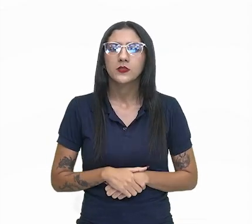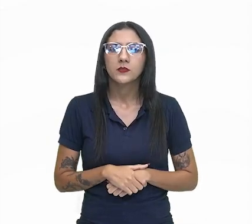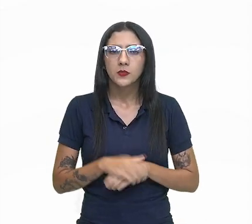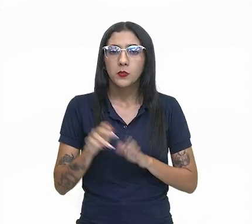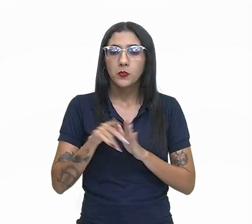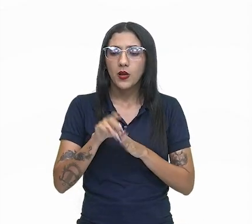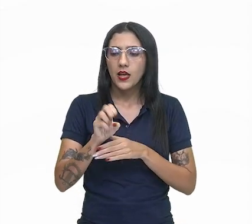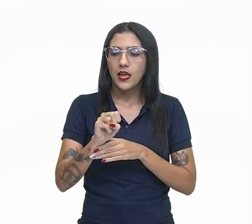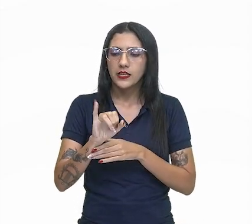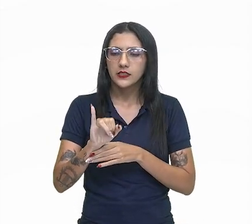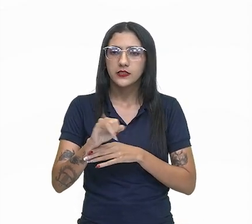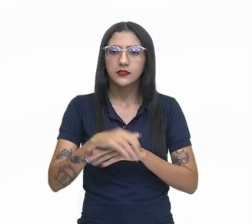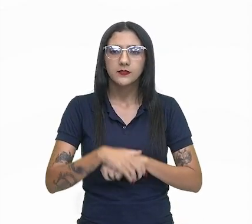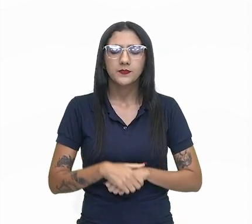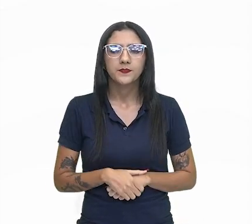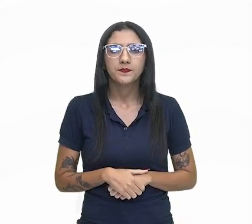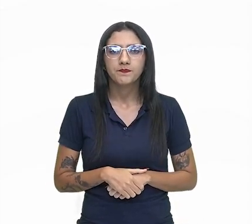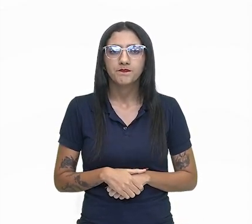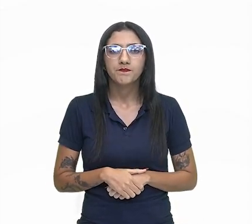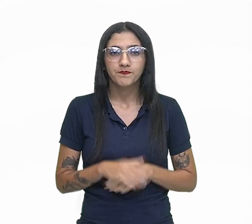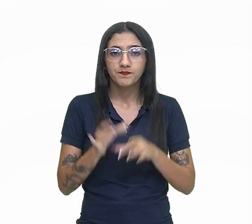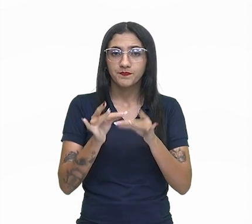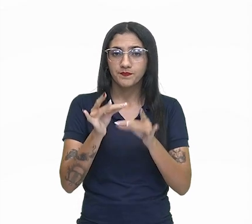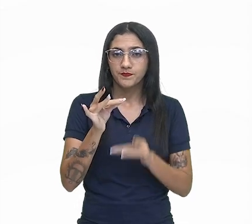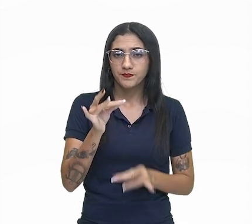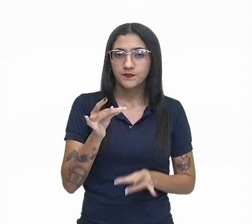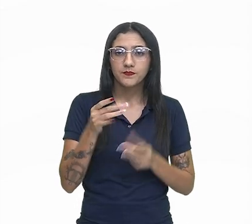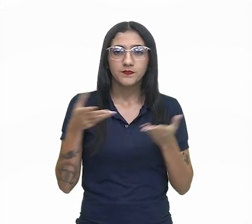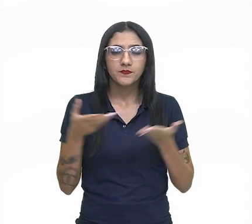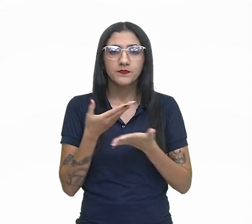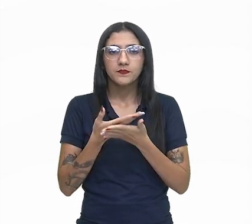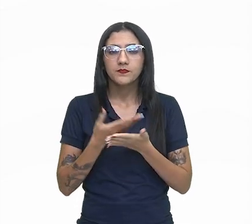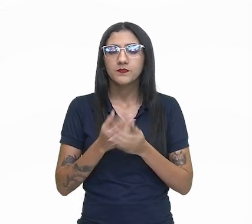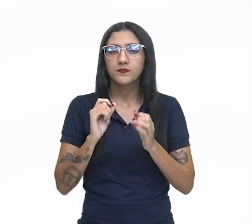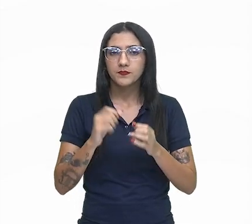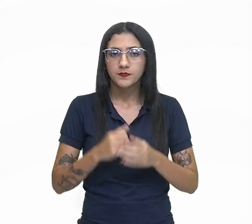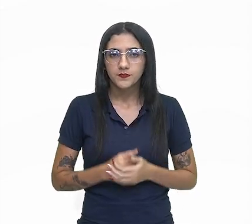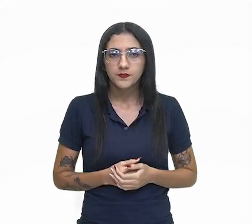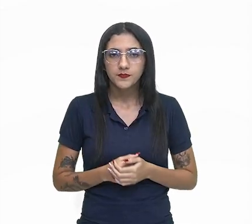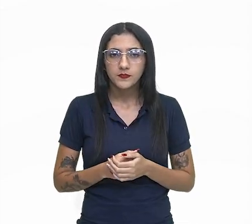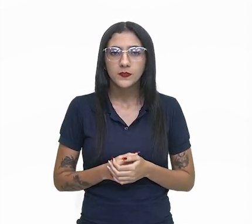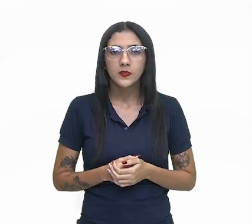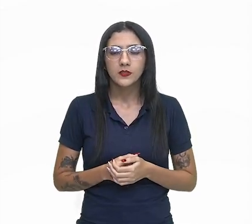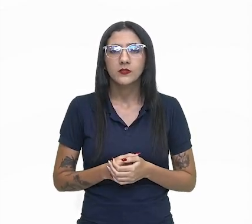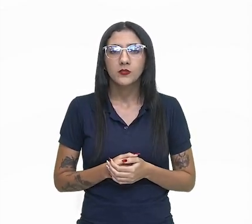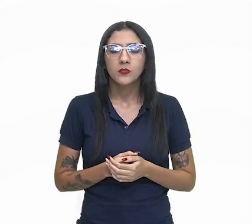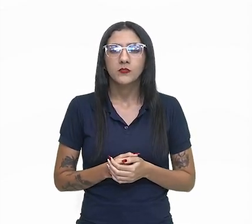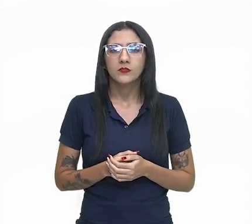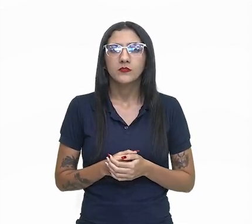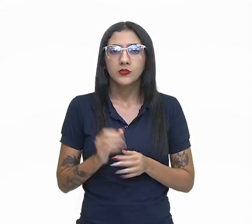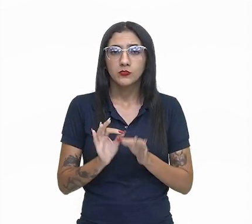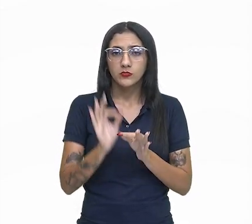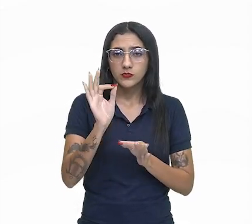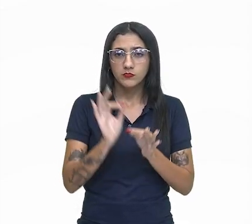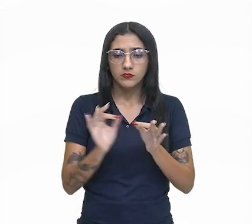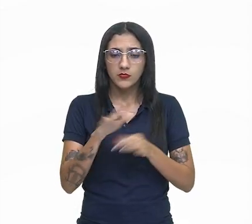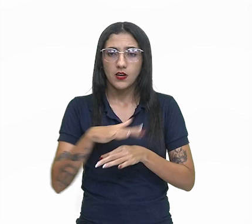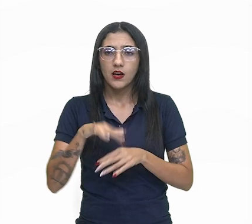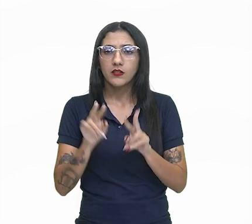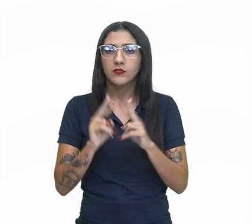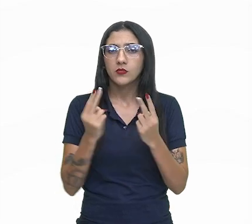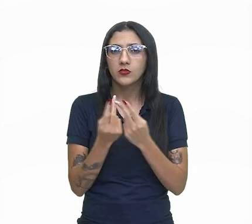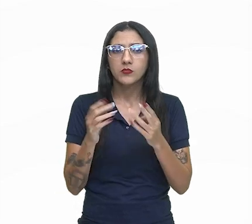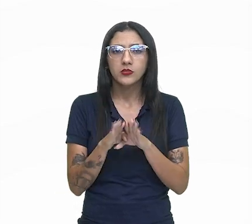Internacional, o SI, tá bom? O detalhamento da nossa aula será unidades de comprimento, área e volume e o